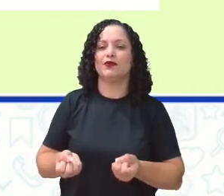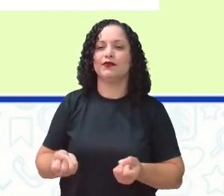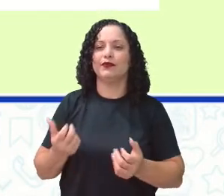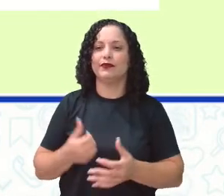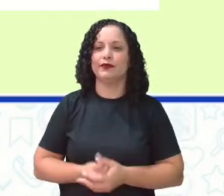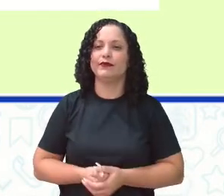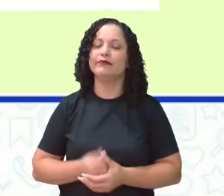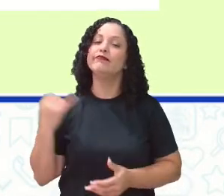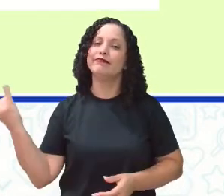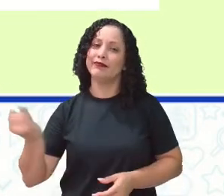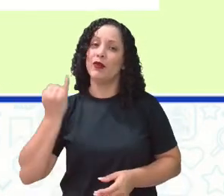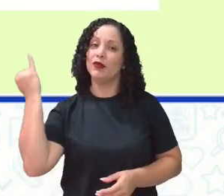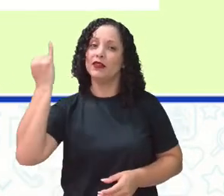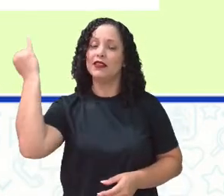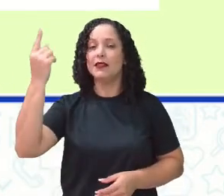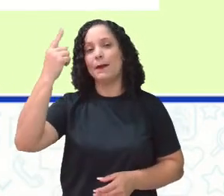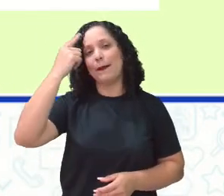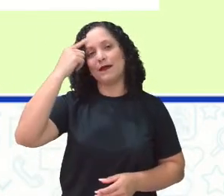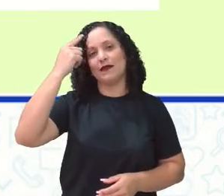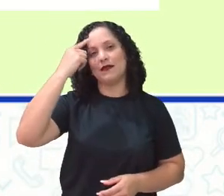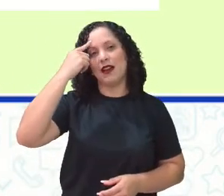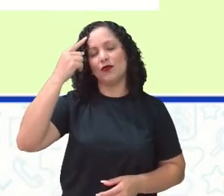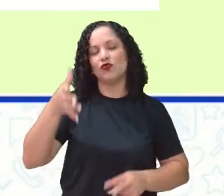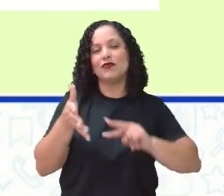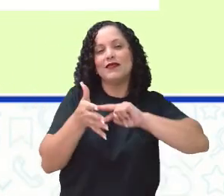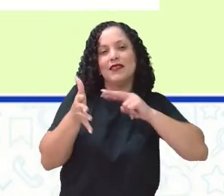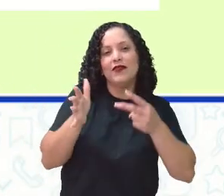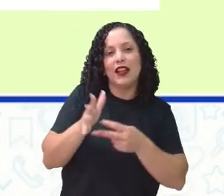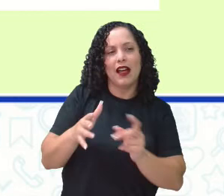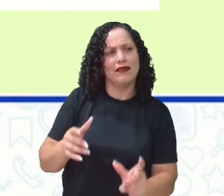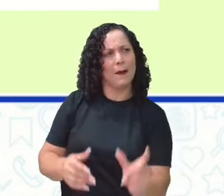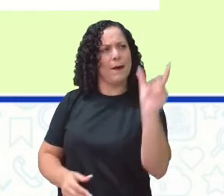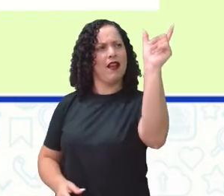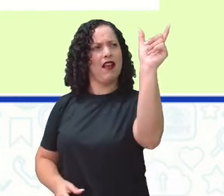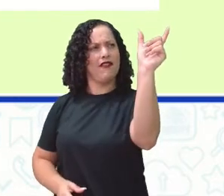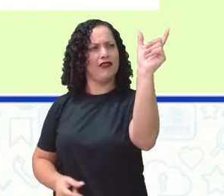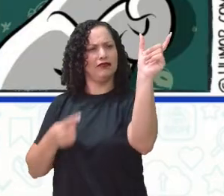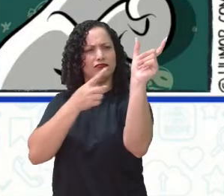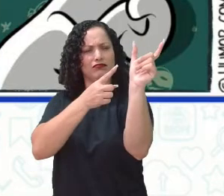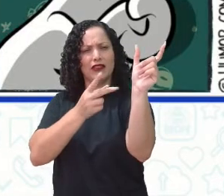é muito importante pensarmos nisso, né, no sentido da palavra que estamos